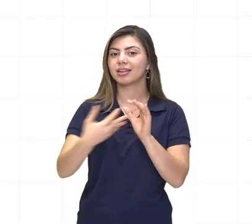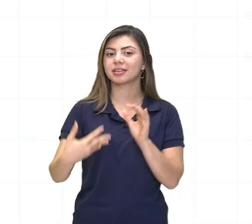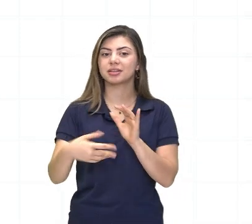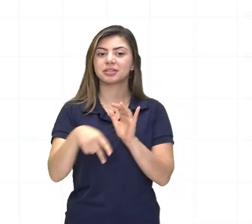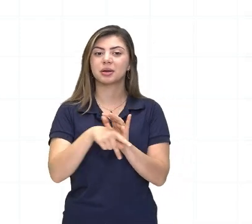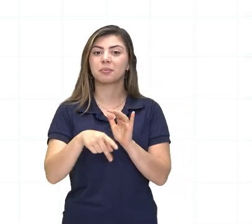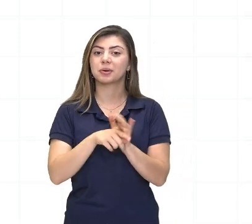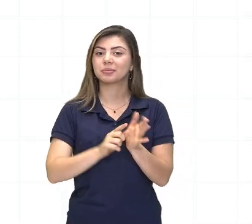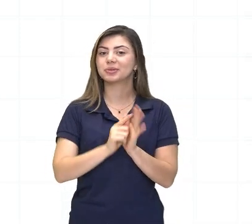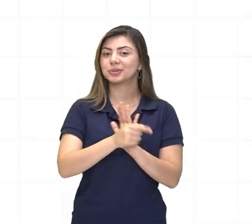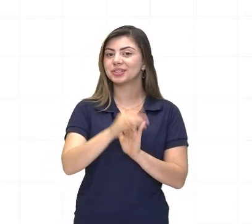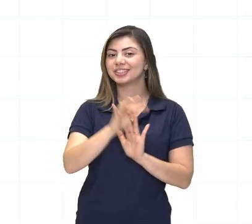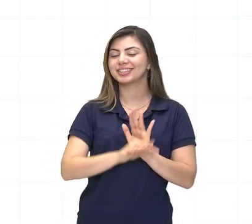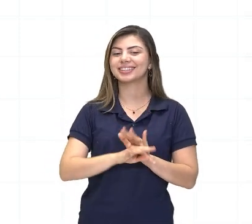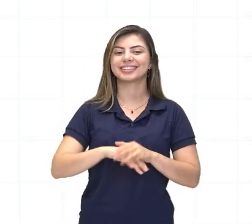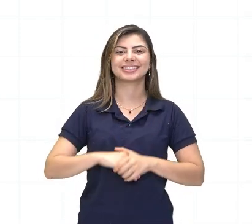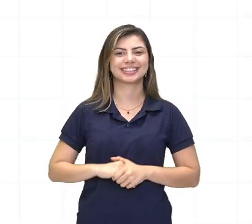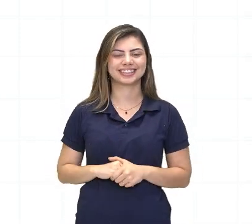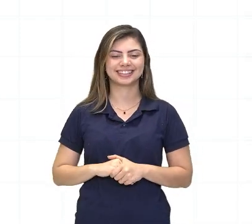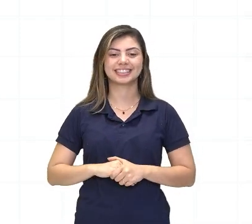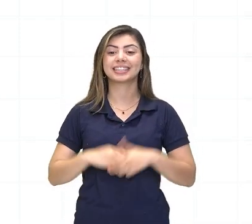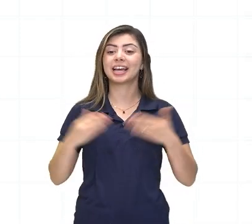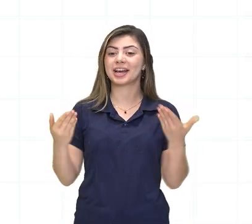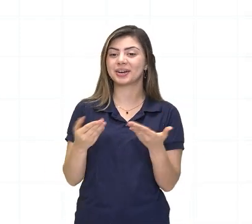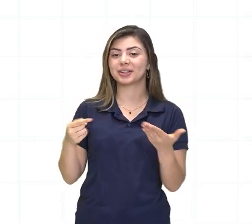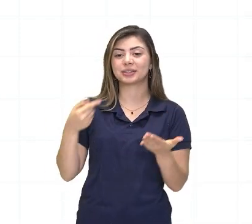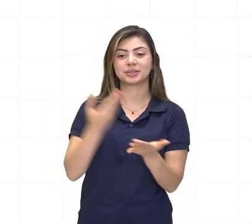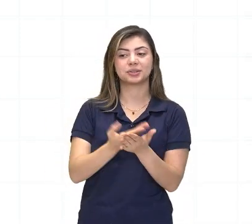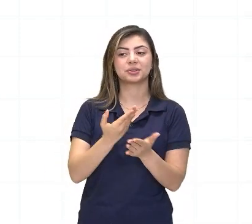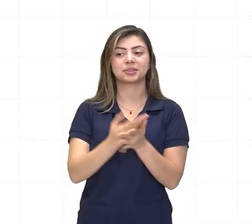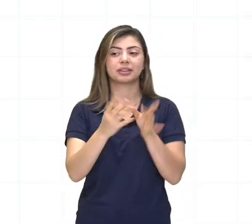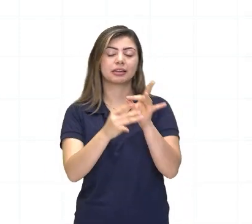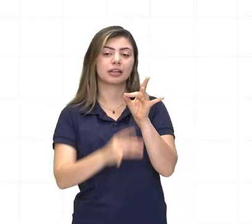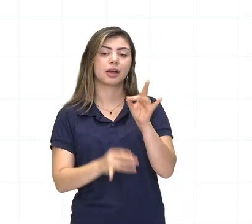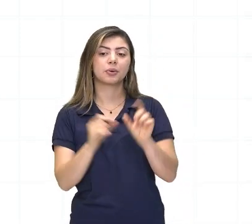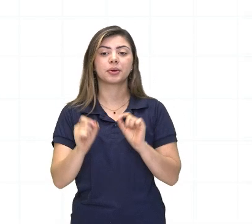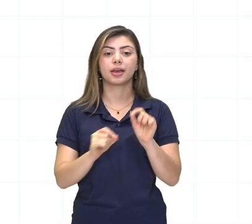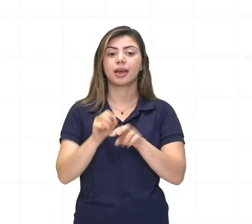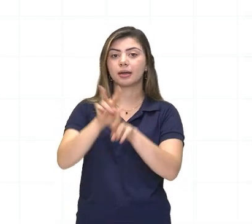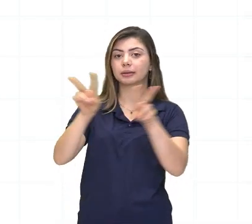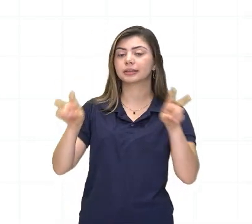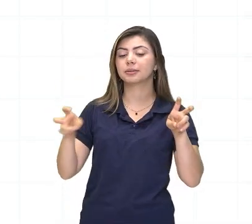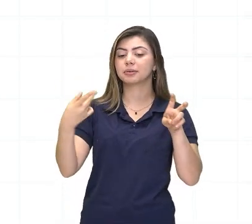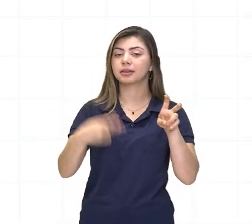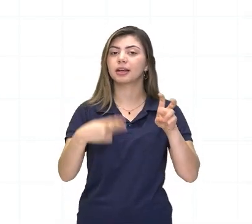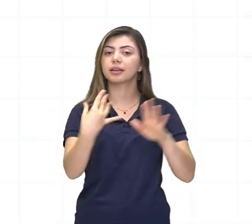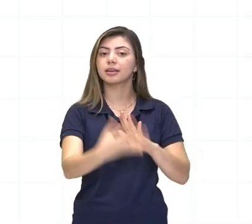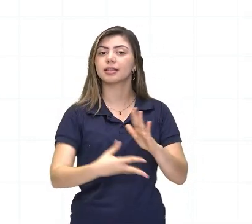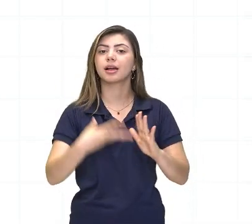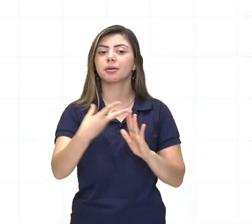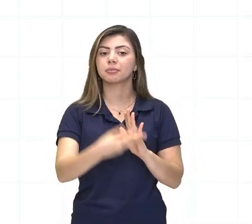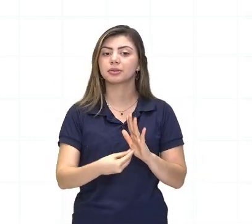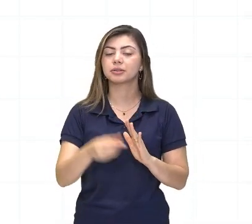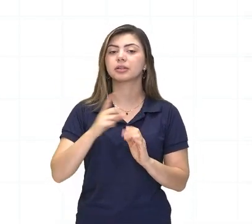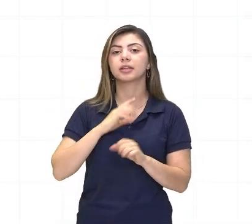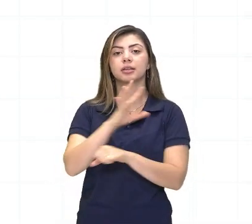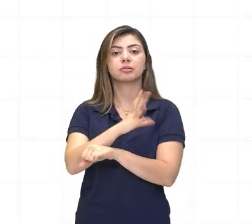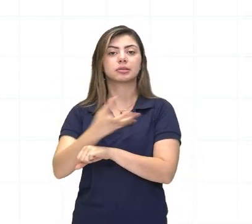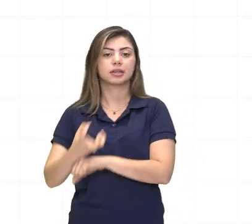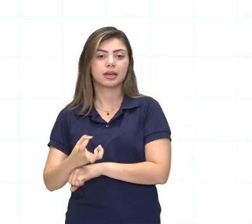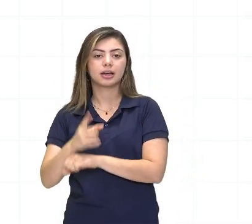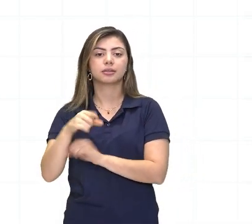desse gênero textual. Vamos tentar falar um pouquinho sobre o tema Amazônia. Aqui a gente tem a Amazônia e o Cerrado falando sobre